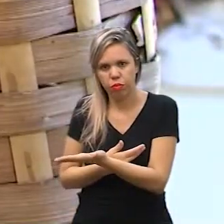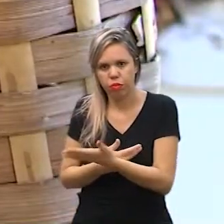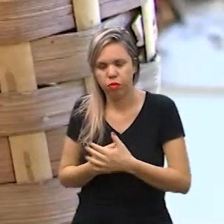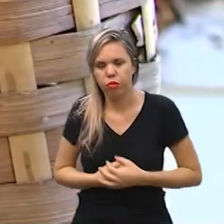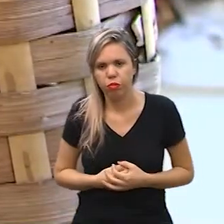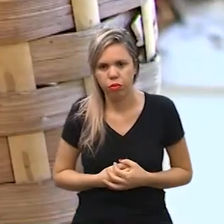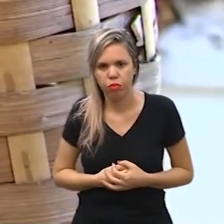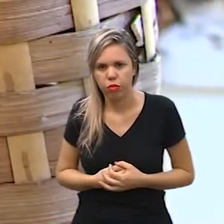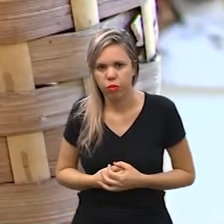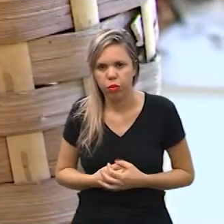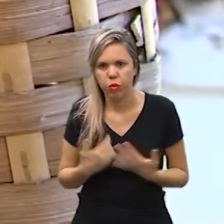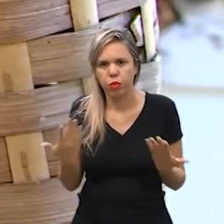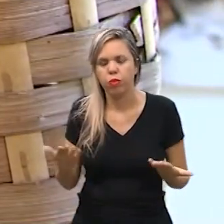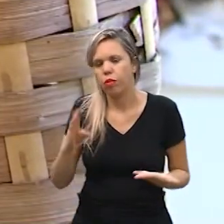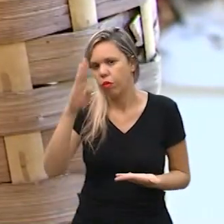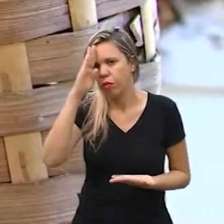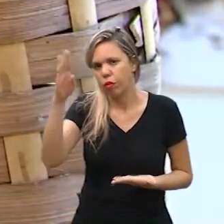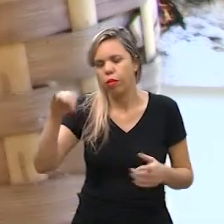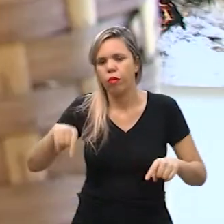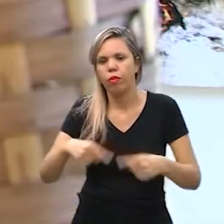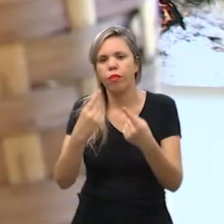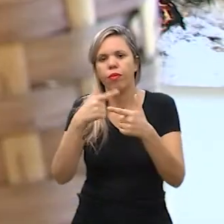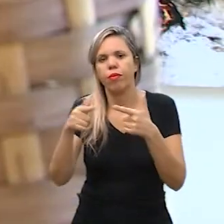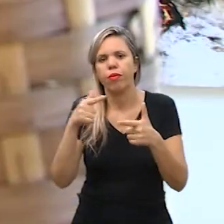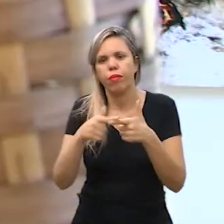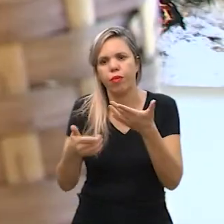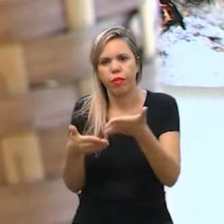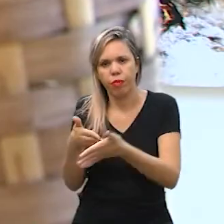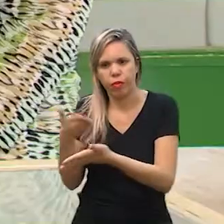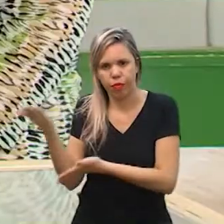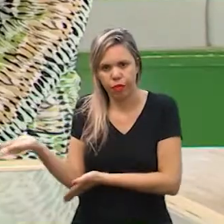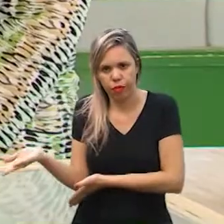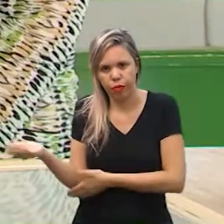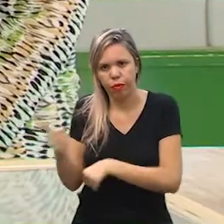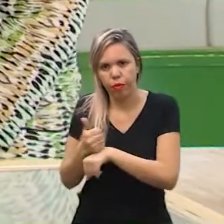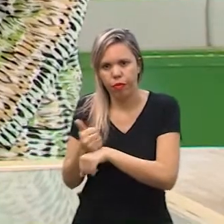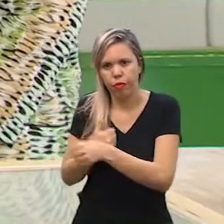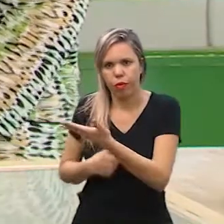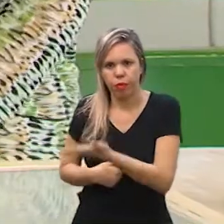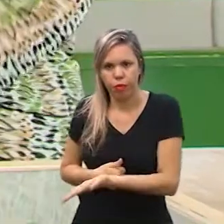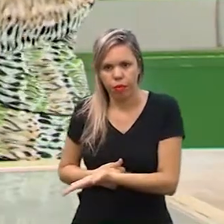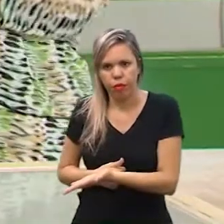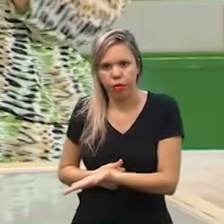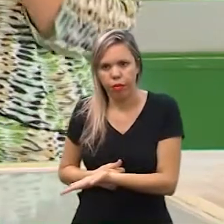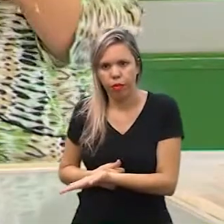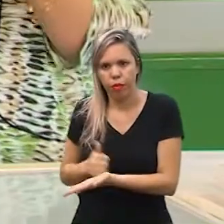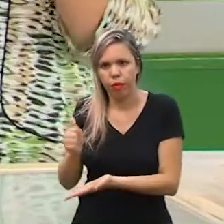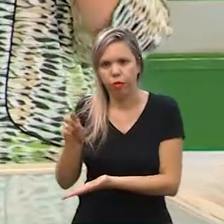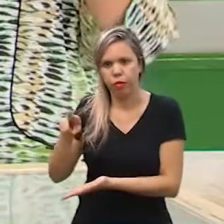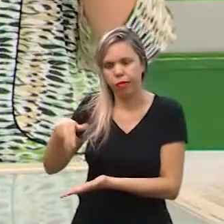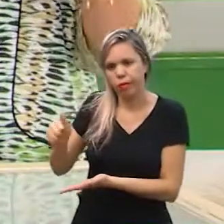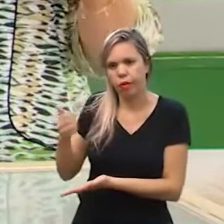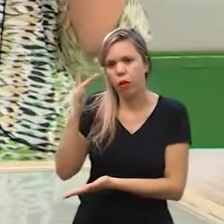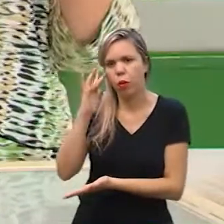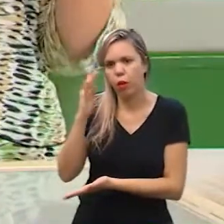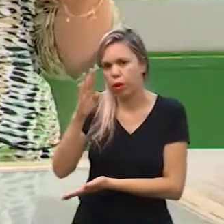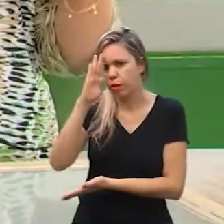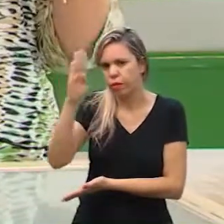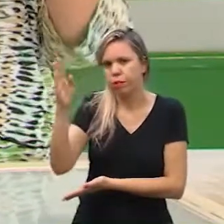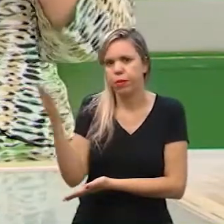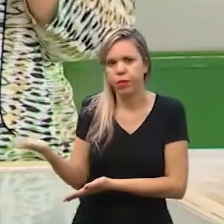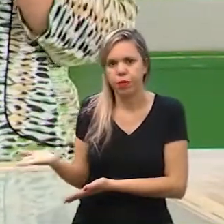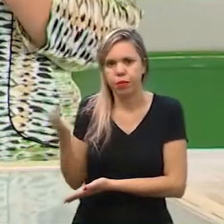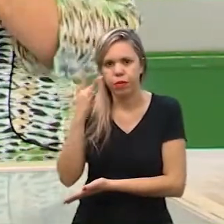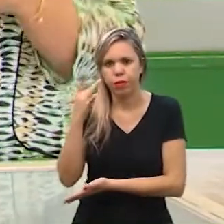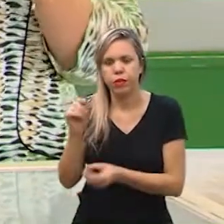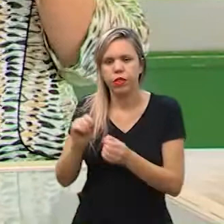Bom, quais os principais desafios desta profissão, Adriana? Eu acho que o principal desafio